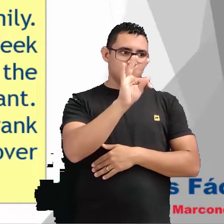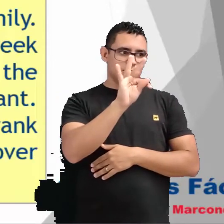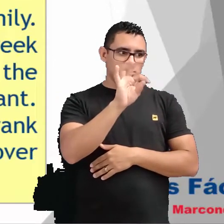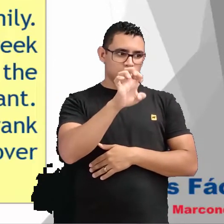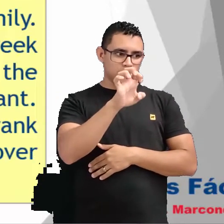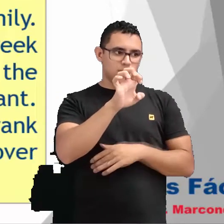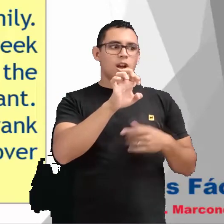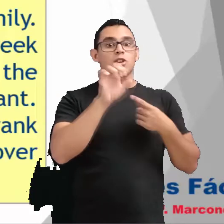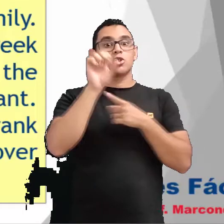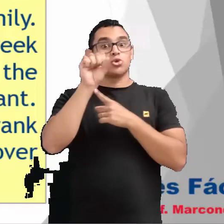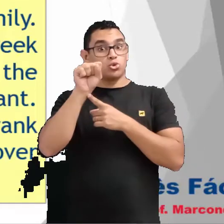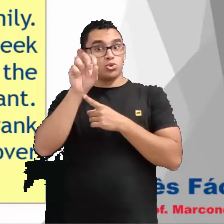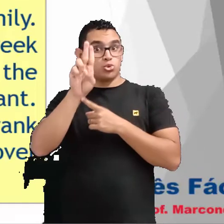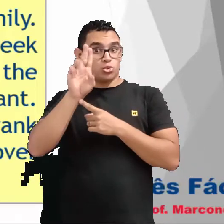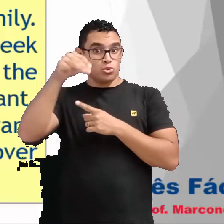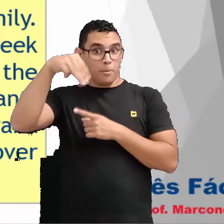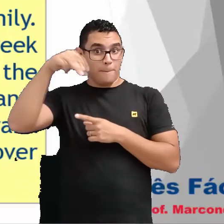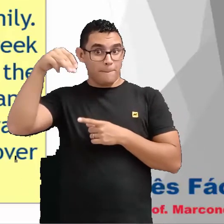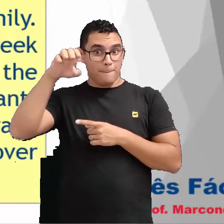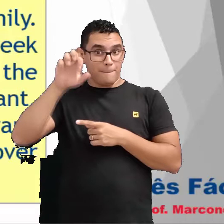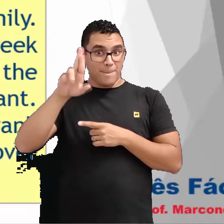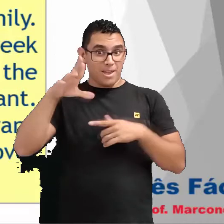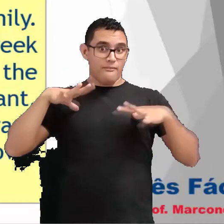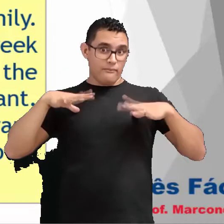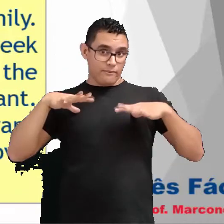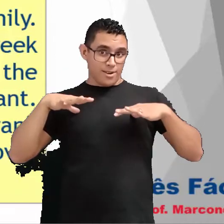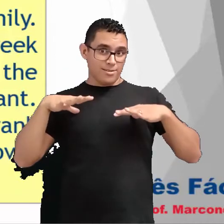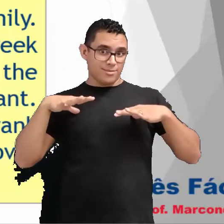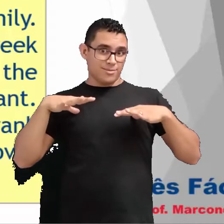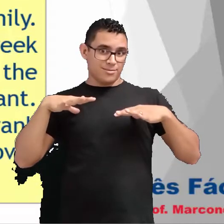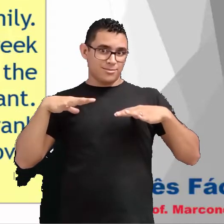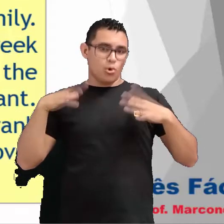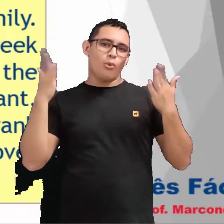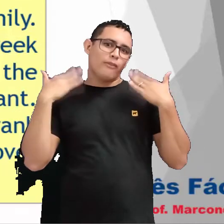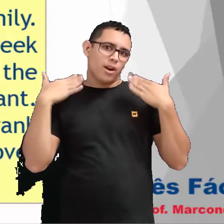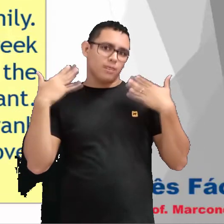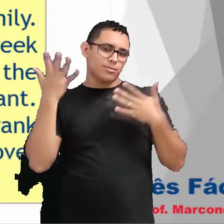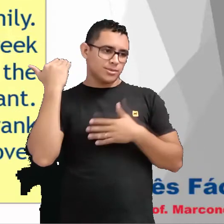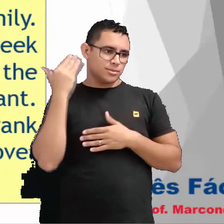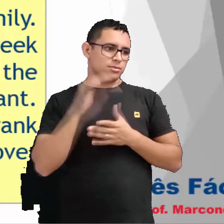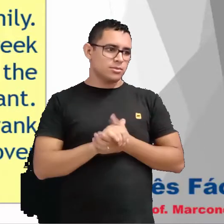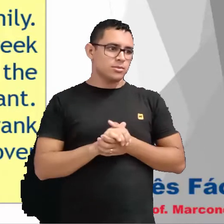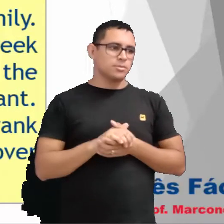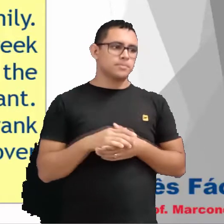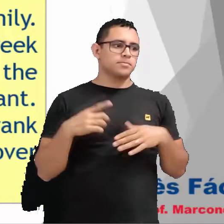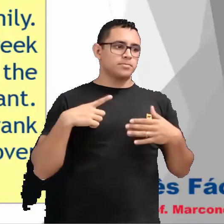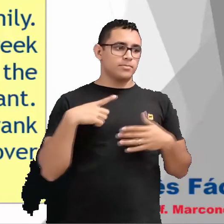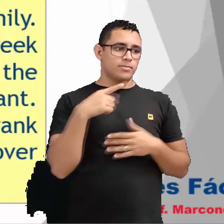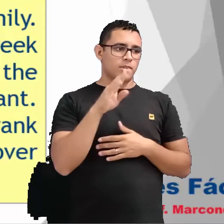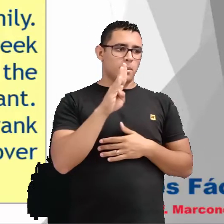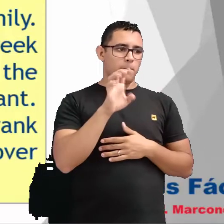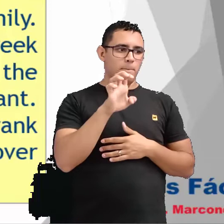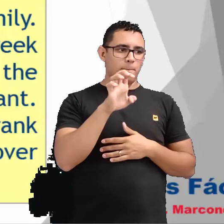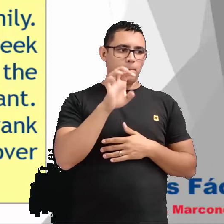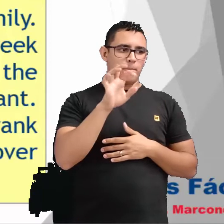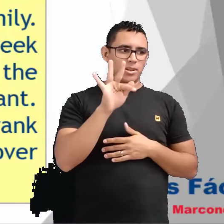passado, né? Beth went to the beach. Então, olha só, aqui nós já temos um verbo, ok? Um primeiro verbo aqui, que é o verbo